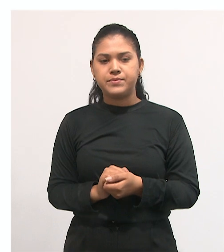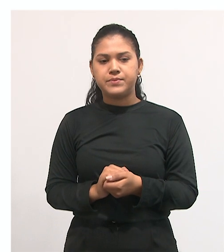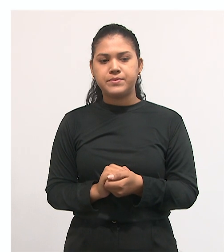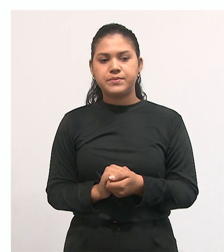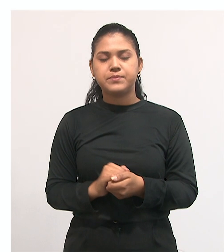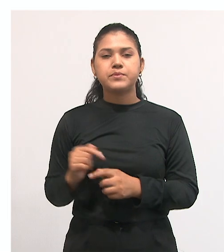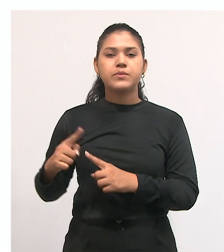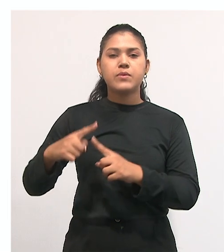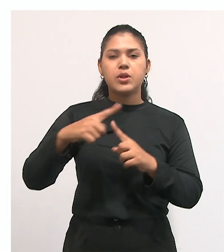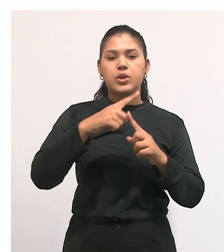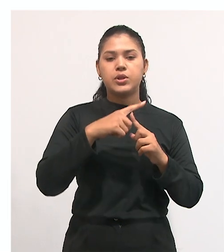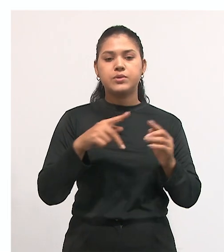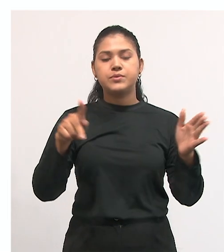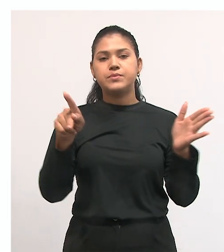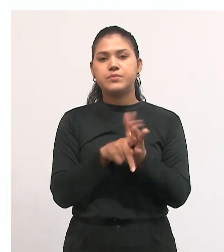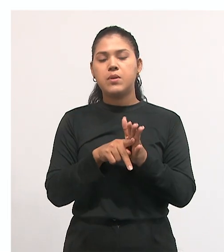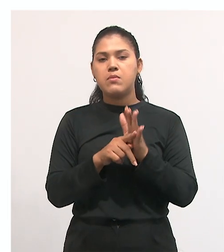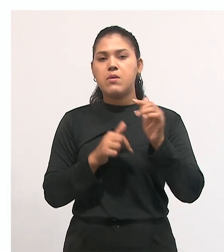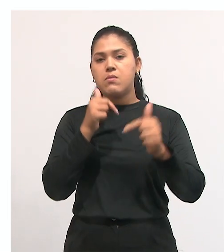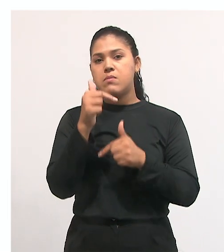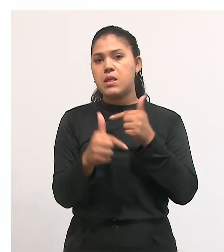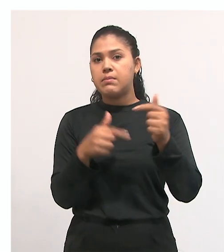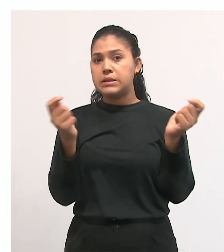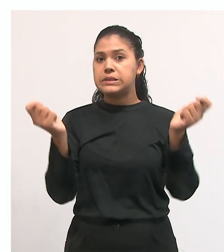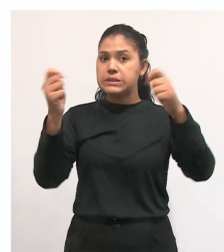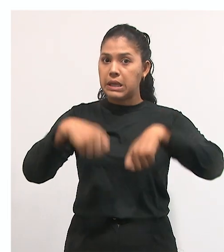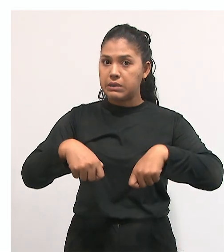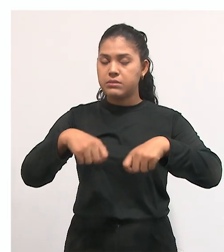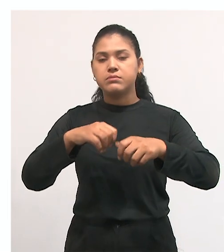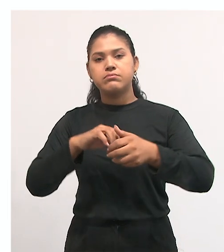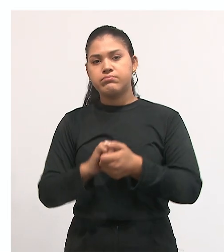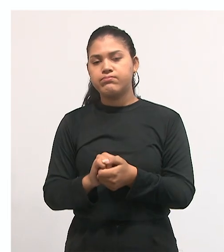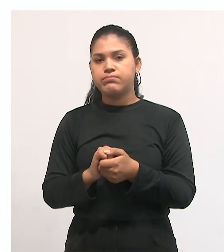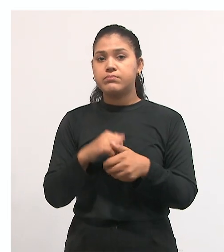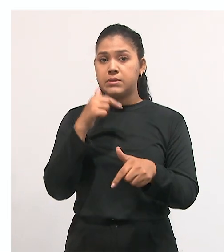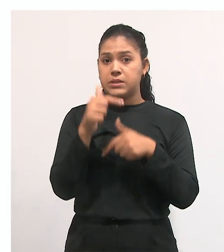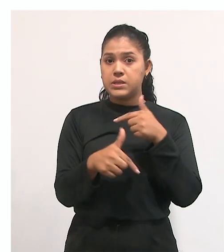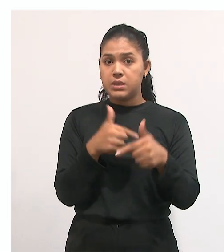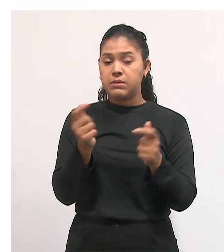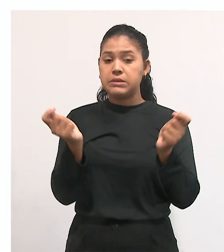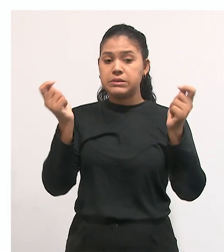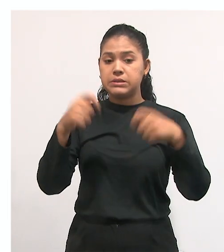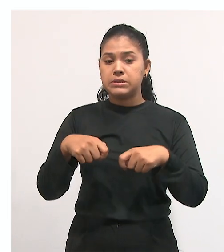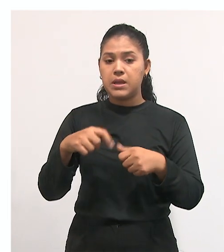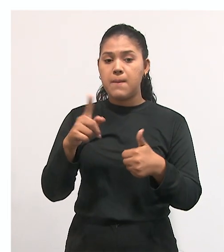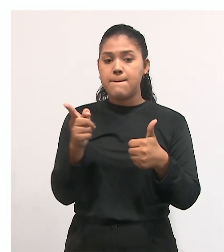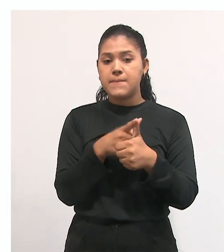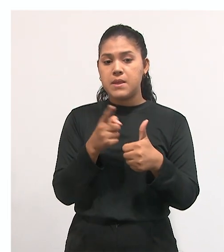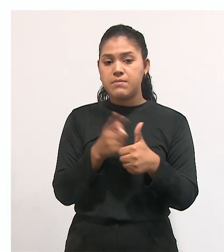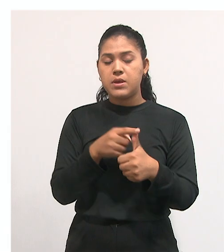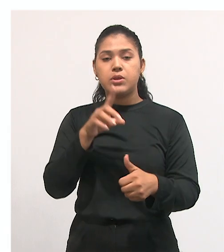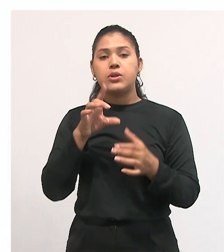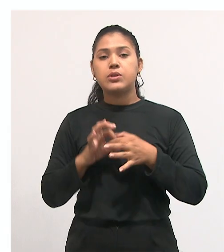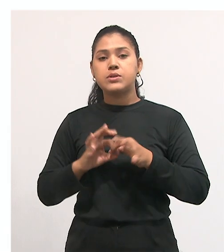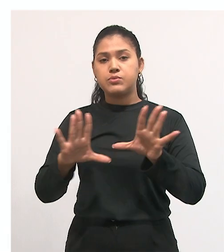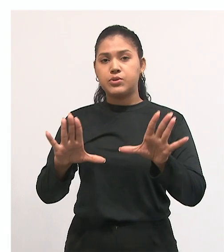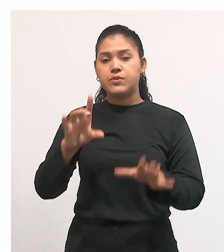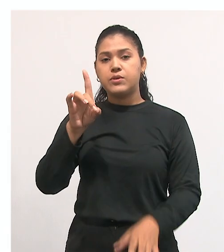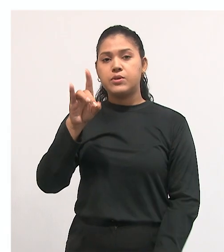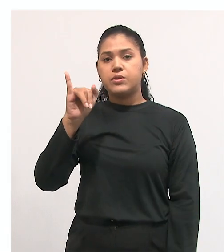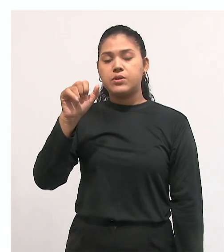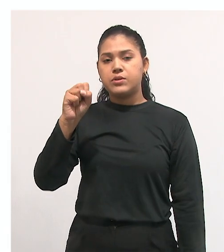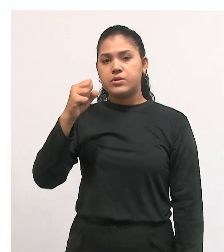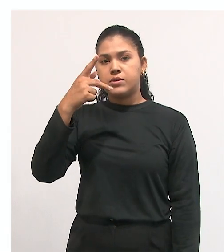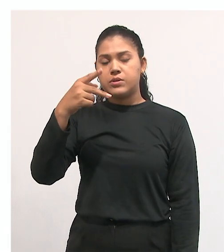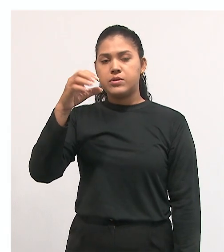de capacidade produtiva, né? Capacidade produtiva disponível, vamos ver cada um deles aqui, tá?